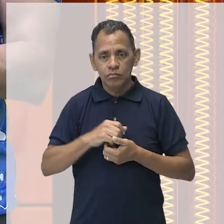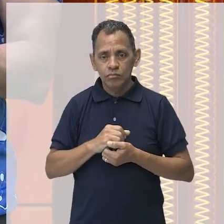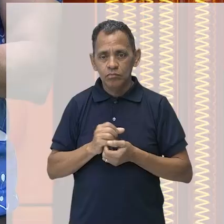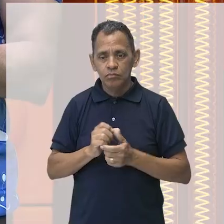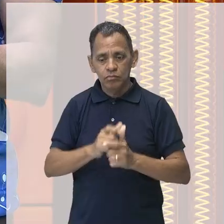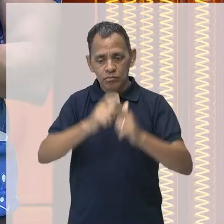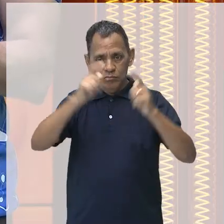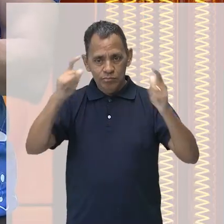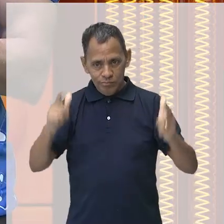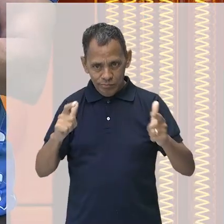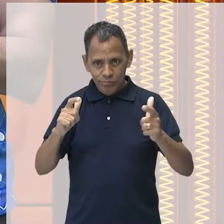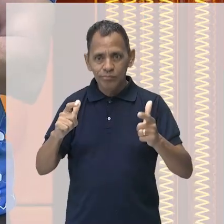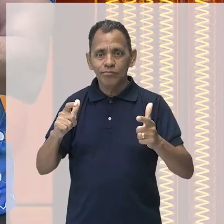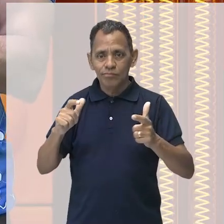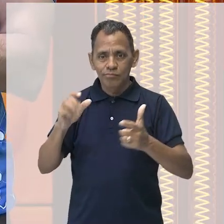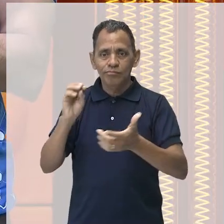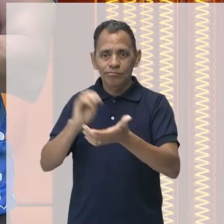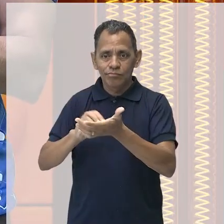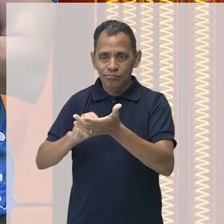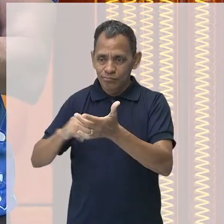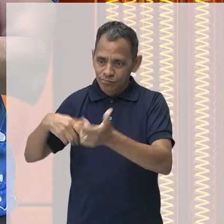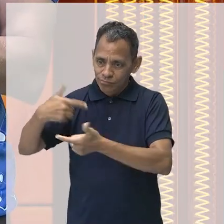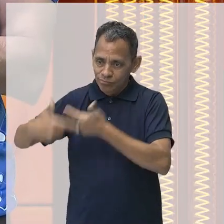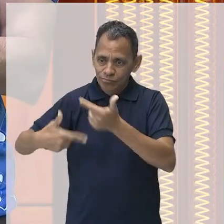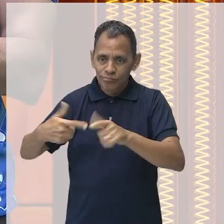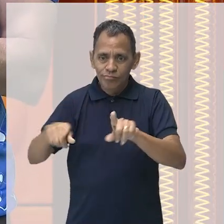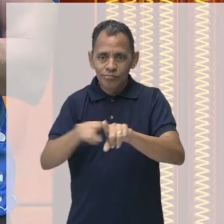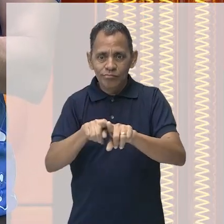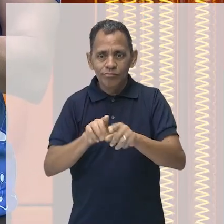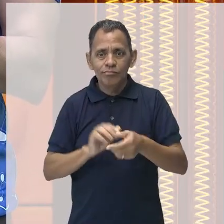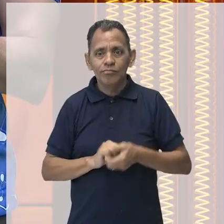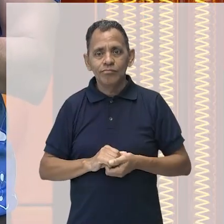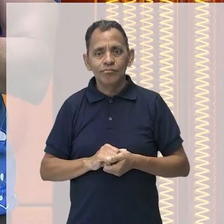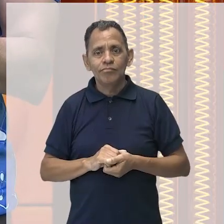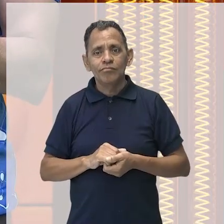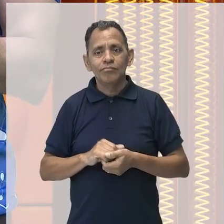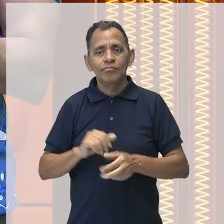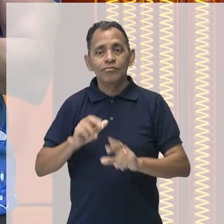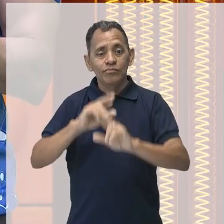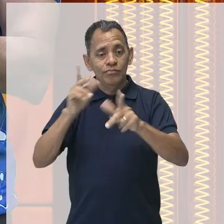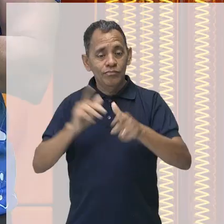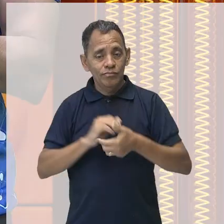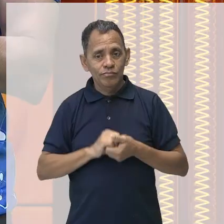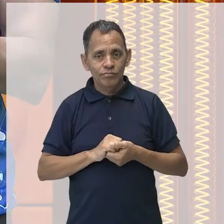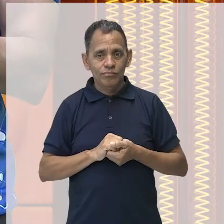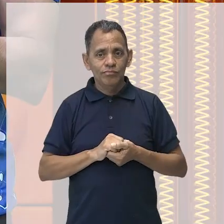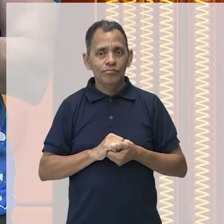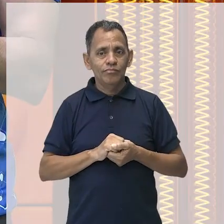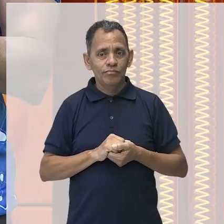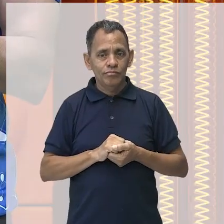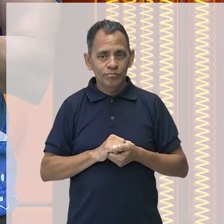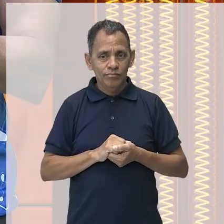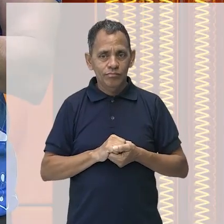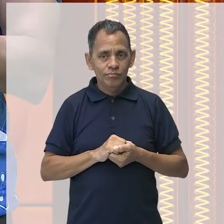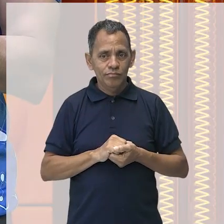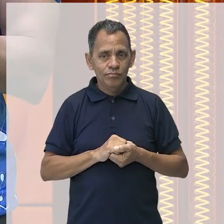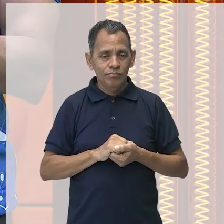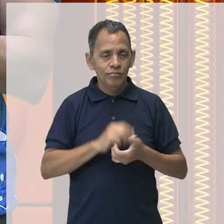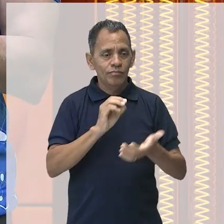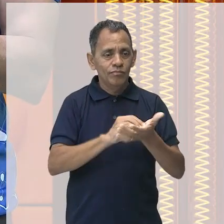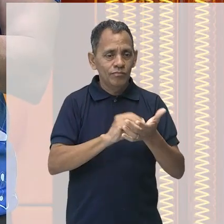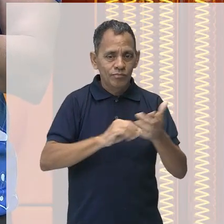desemprego. E é importante que vocês saibam a diferença entre desemprego estrutural e